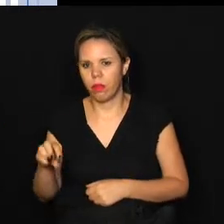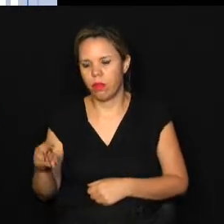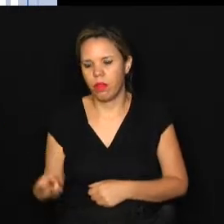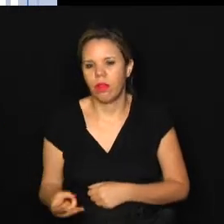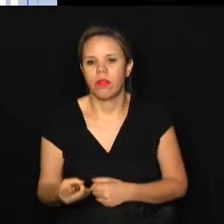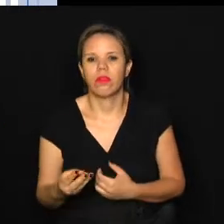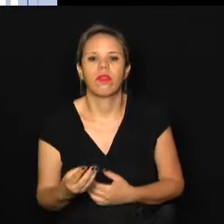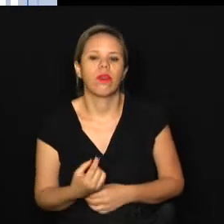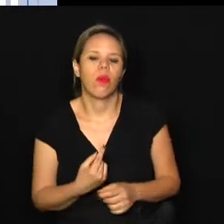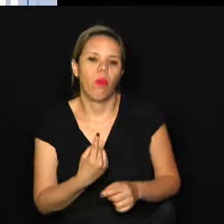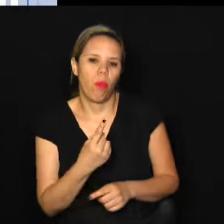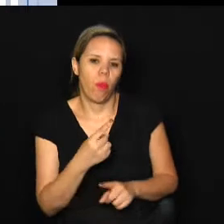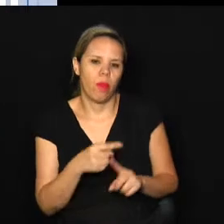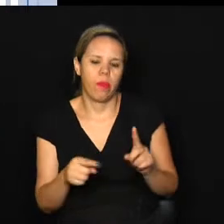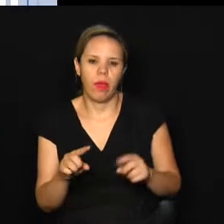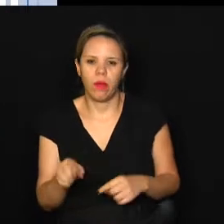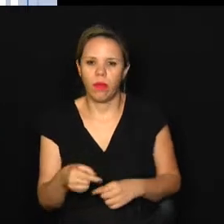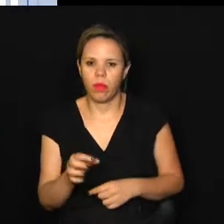de 1,5%,